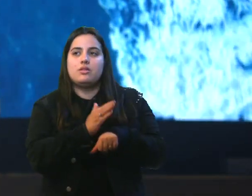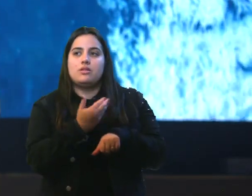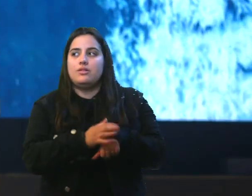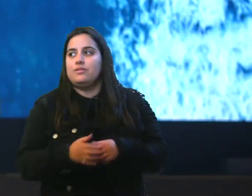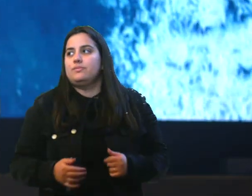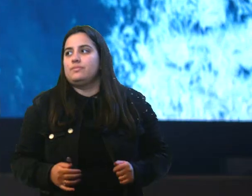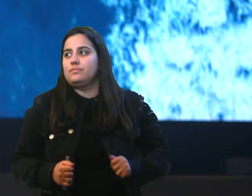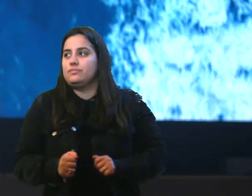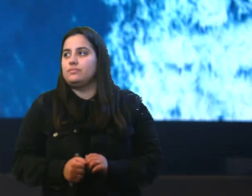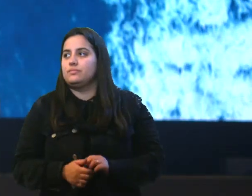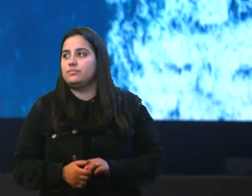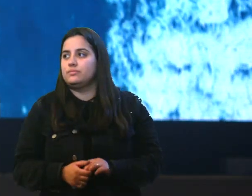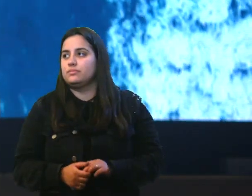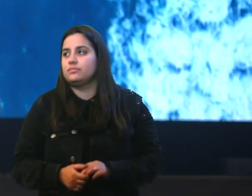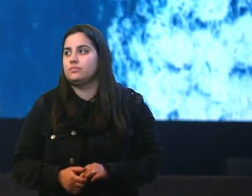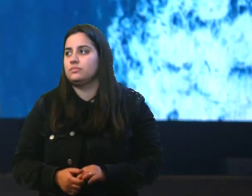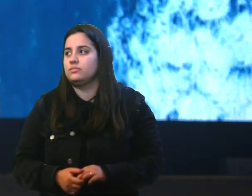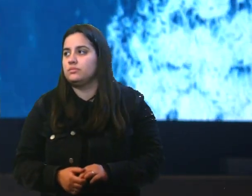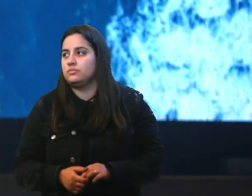Sabe?